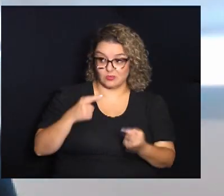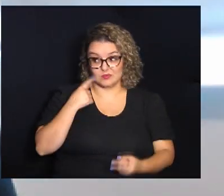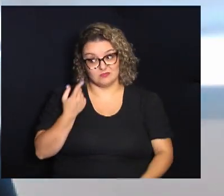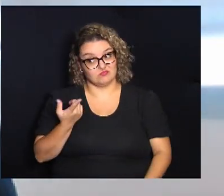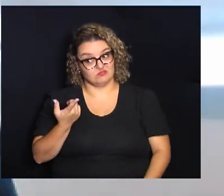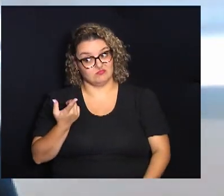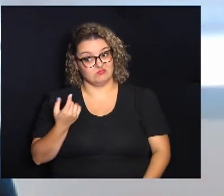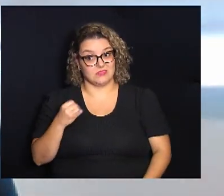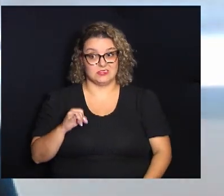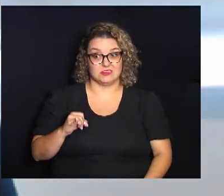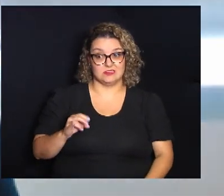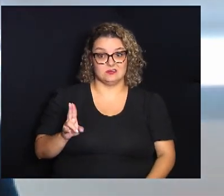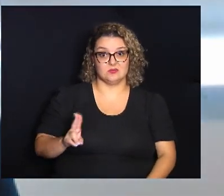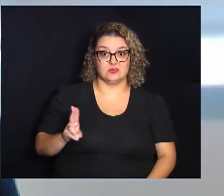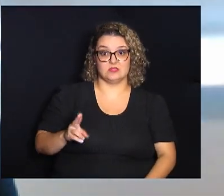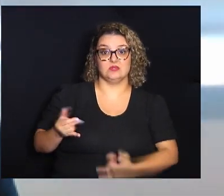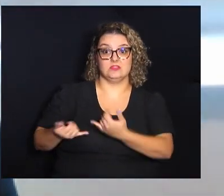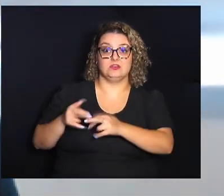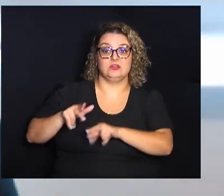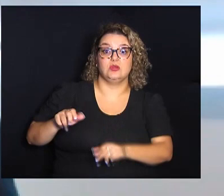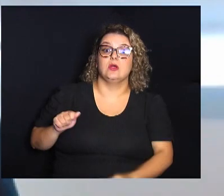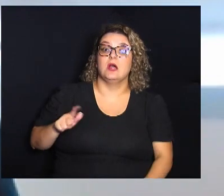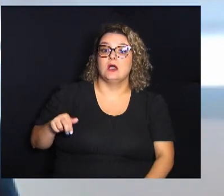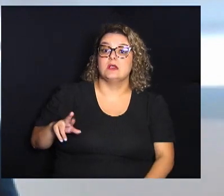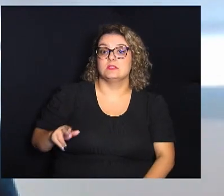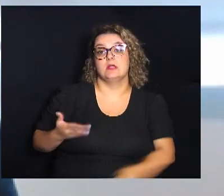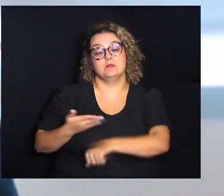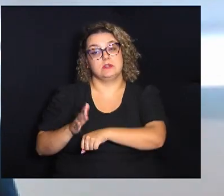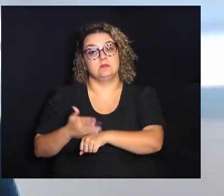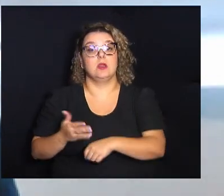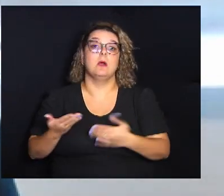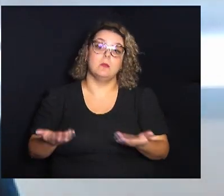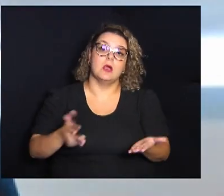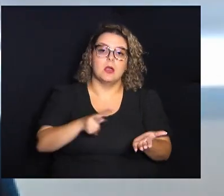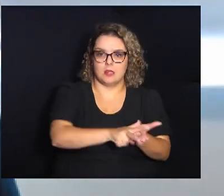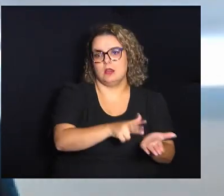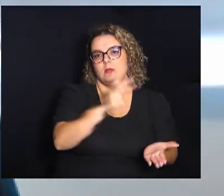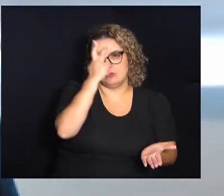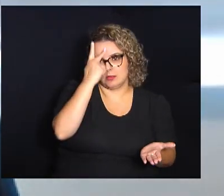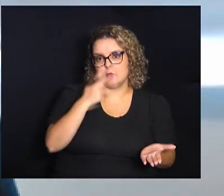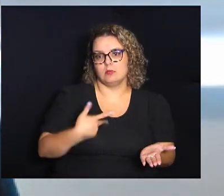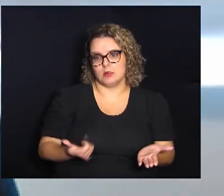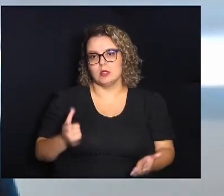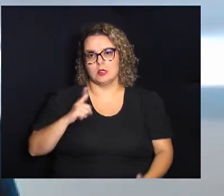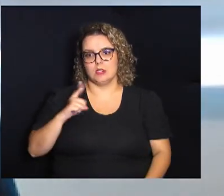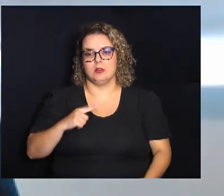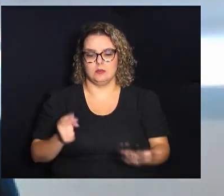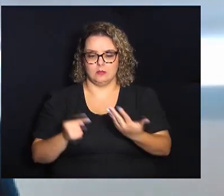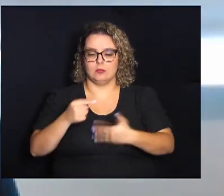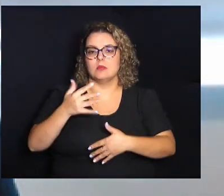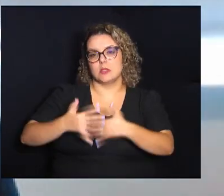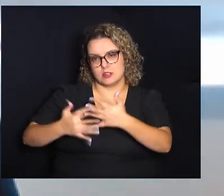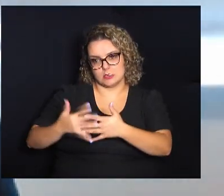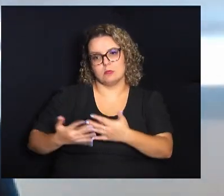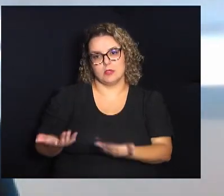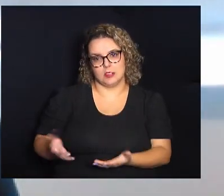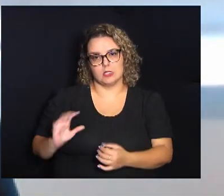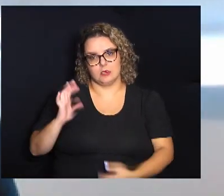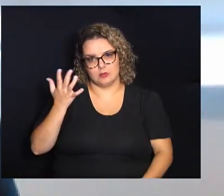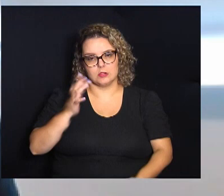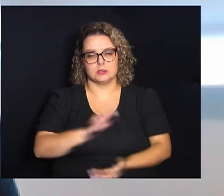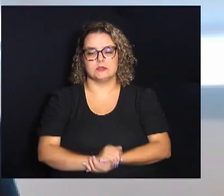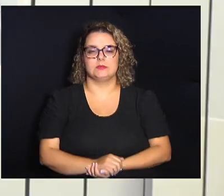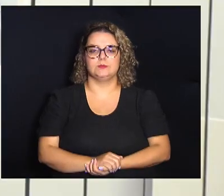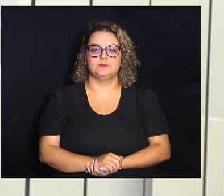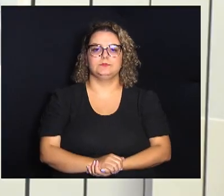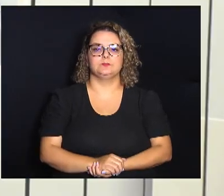de jogo de azar para fazer esse tipo de prática, mas a própria regulação também prevê dispositivos para impedir isso.